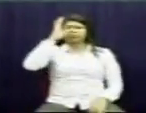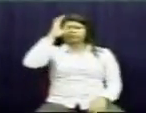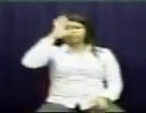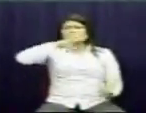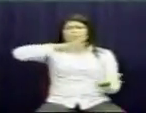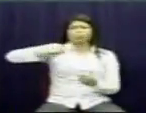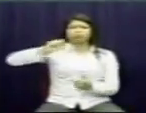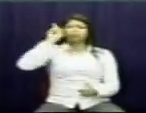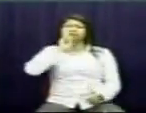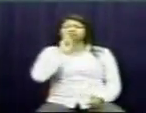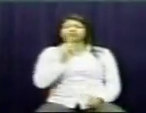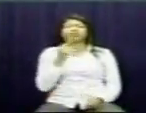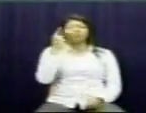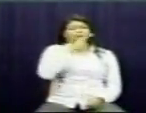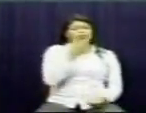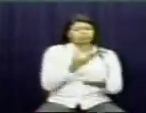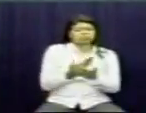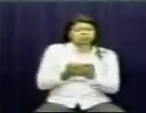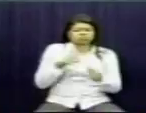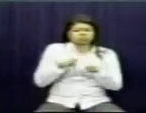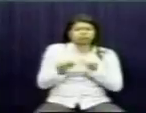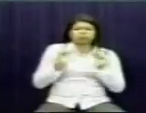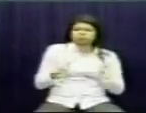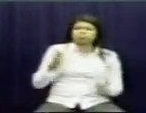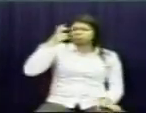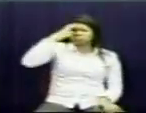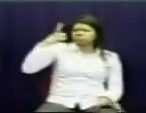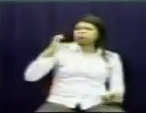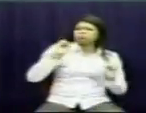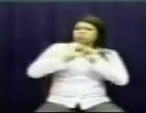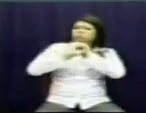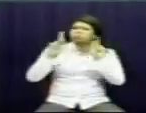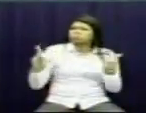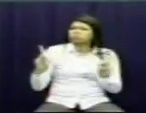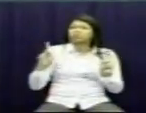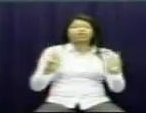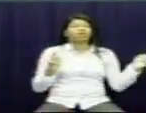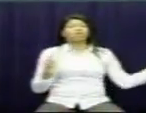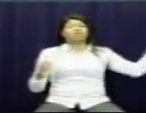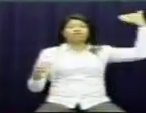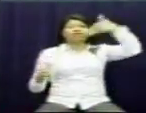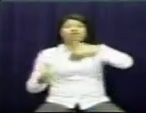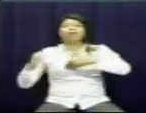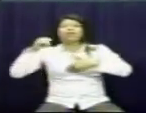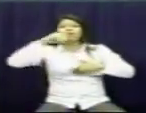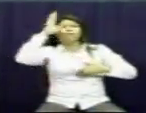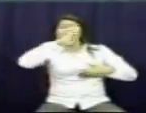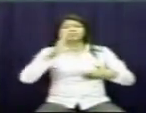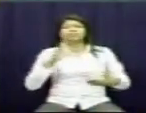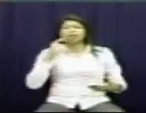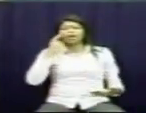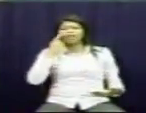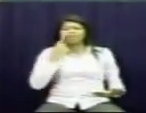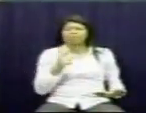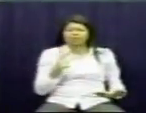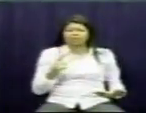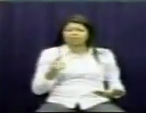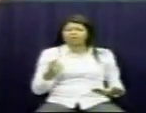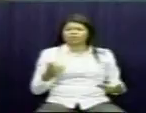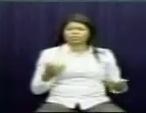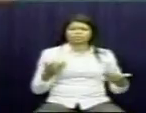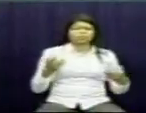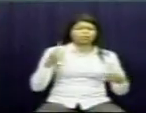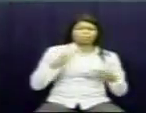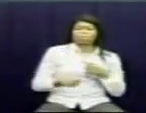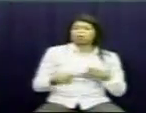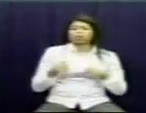que fazer prova de revalidação. E aí me preocupa, doutor Jacó, o oportunismo de querer travar esse